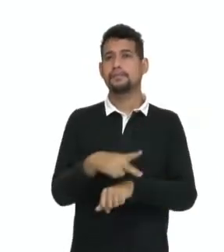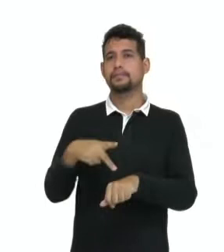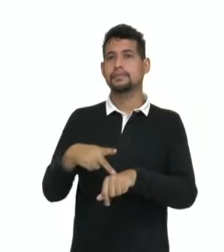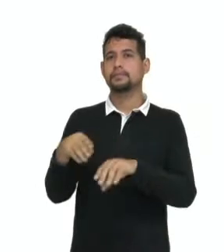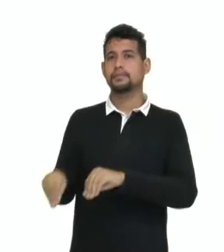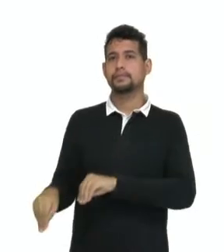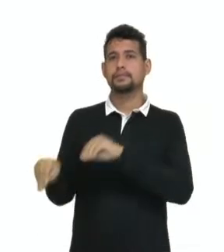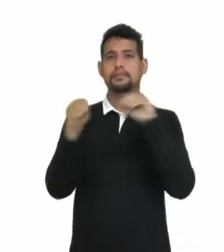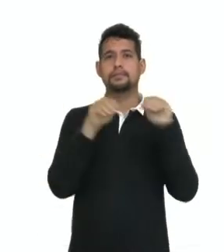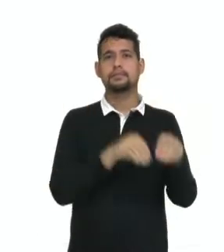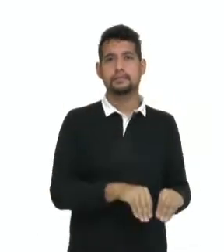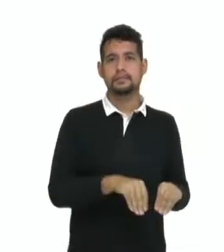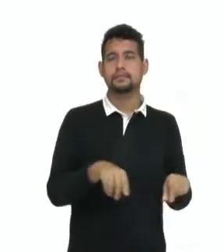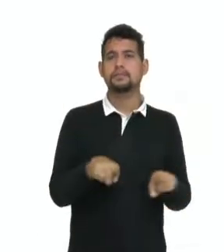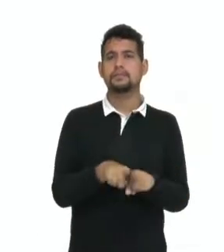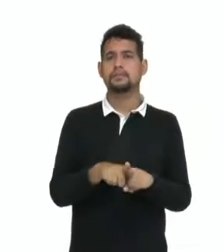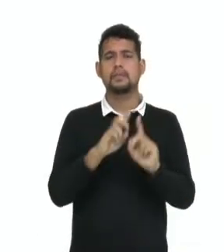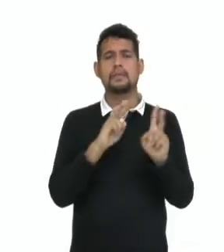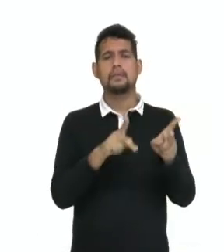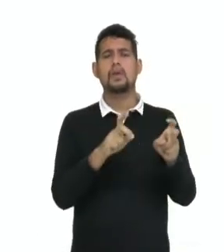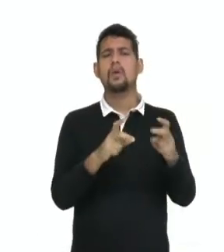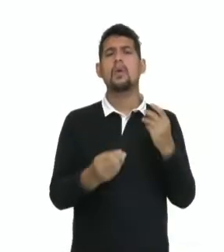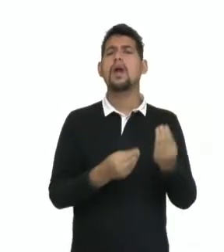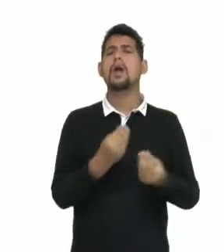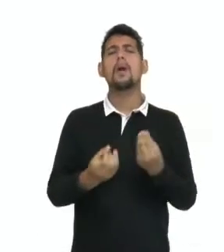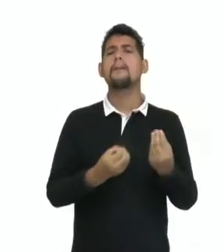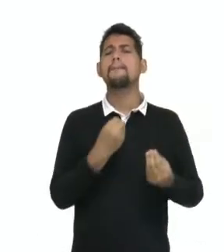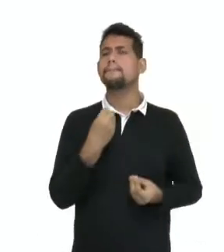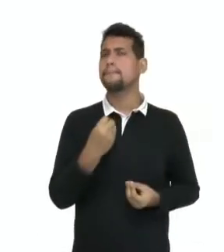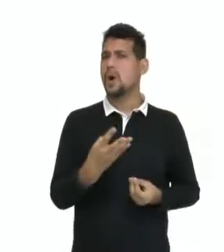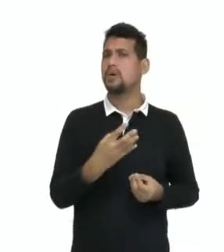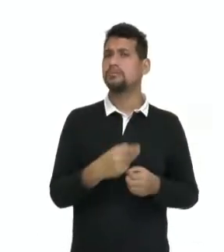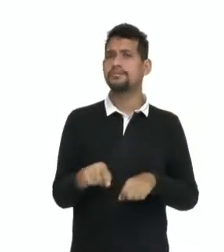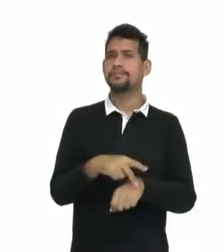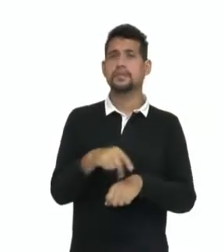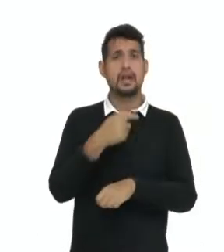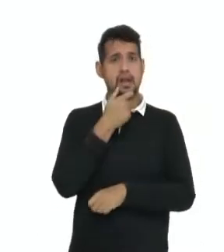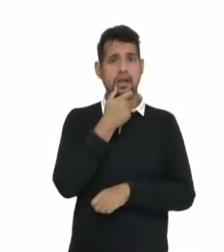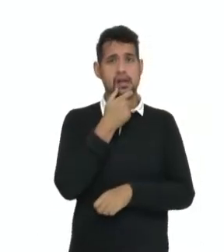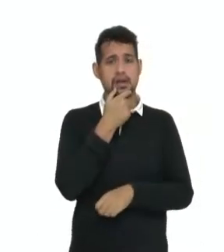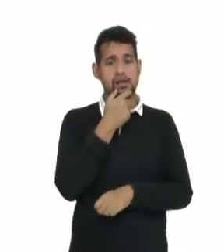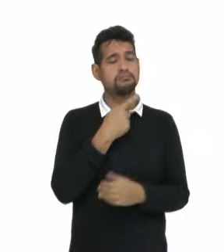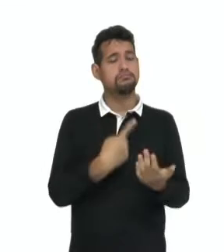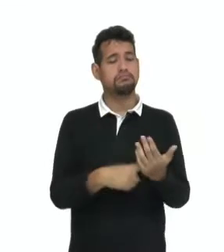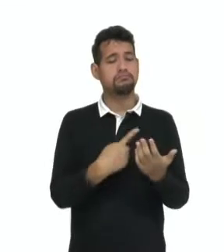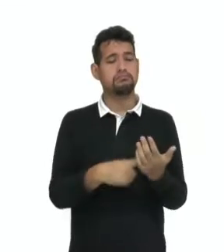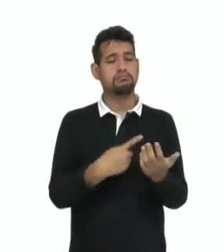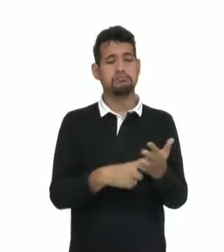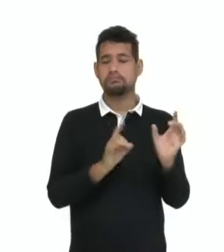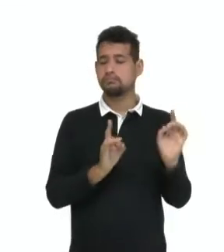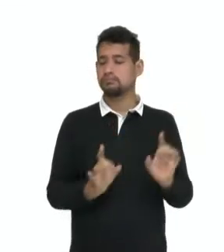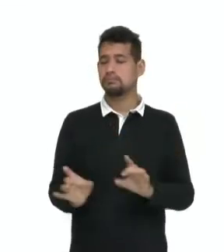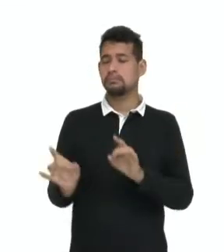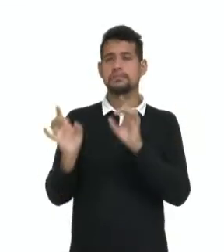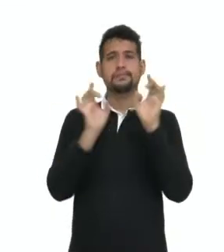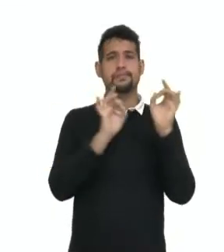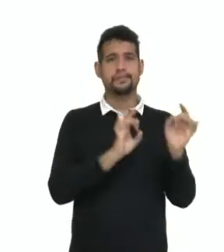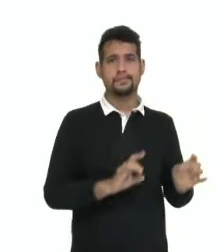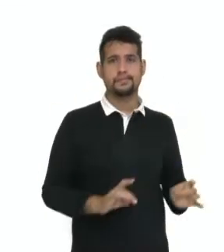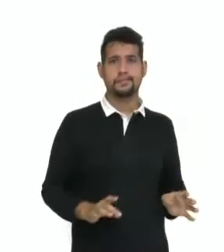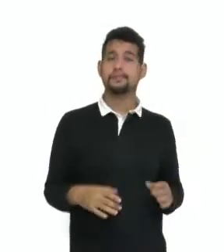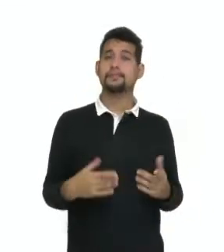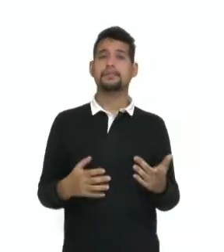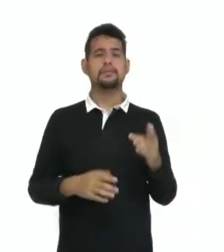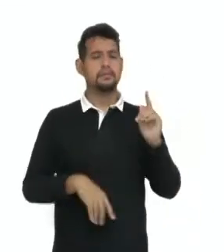E veja aqui, pessoal, como é vantajoso para a Inglaterra esse tratado de comércio e navegação. Então,